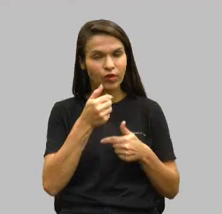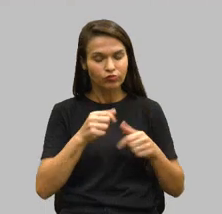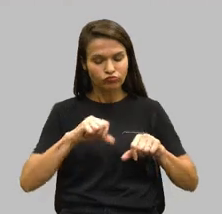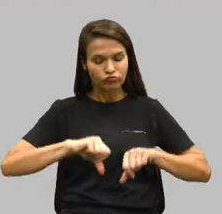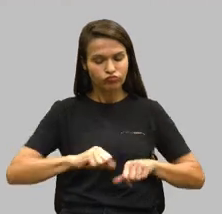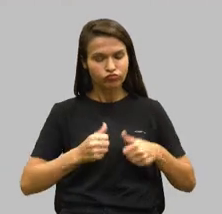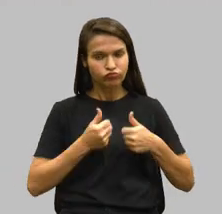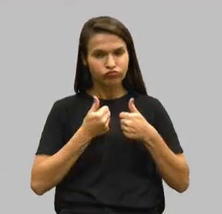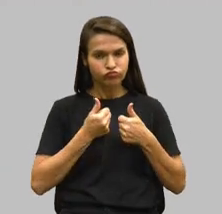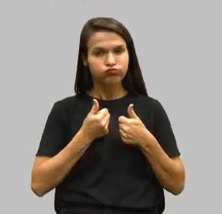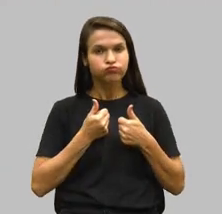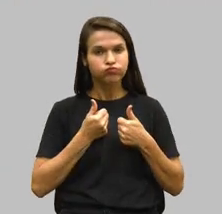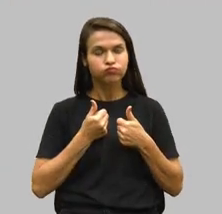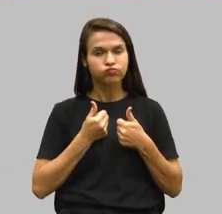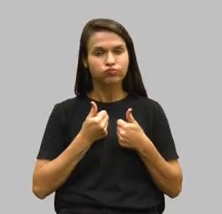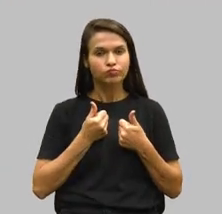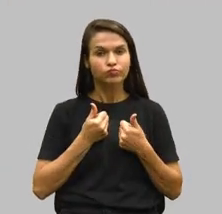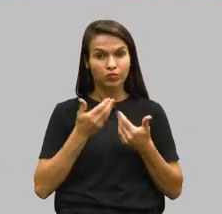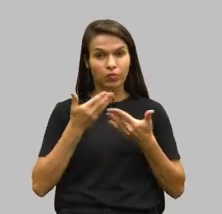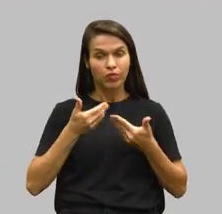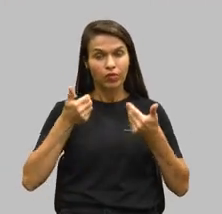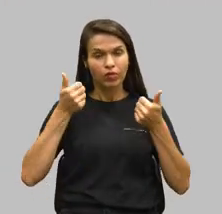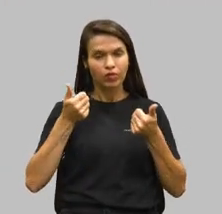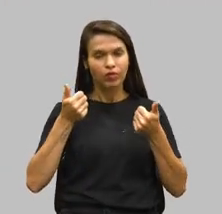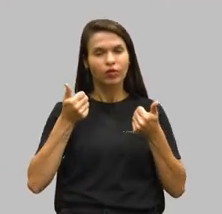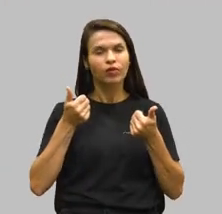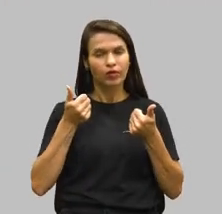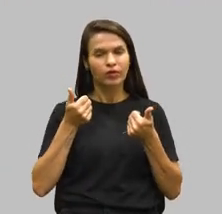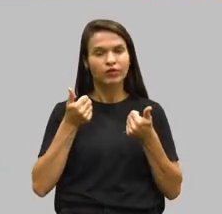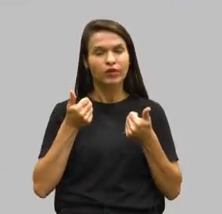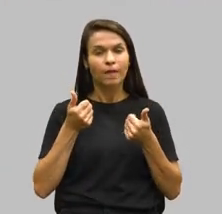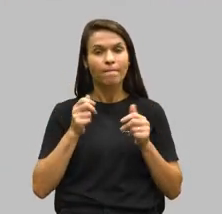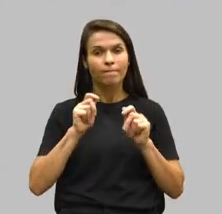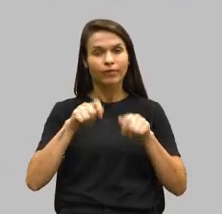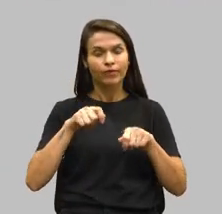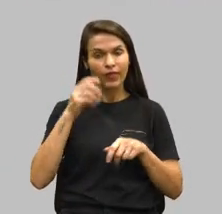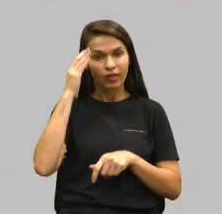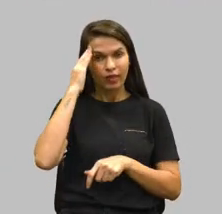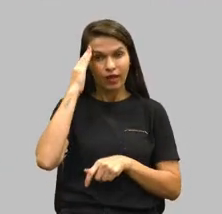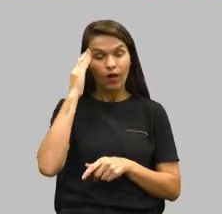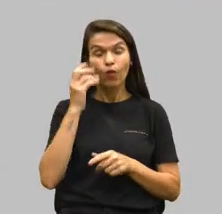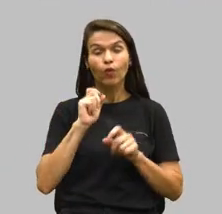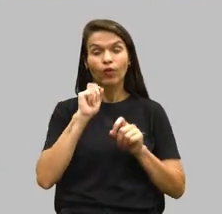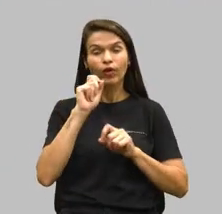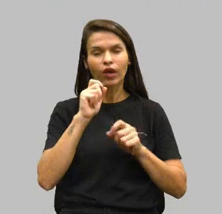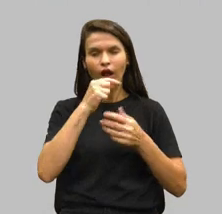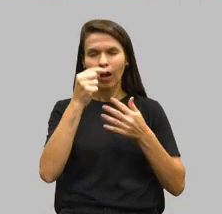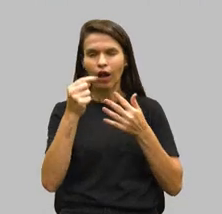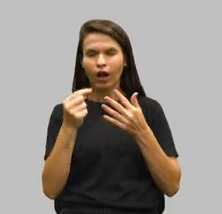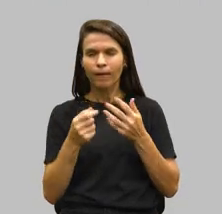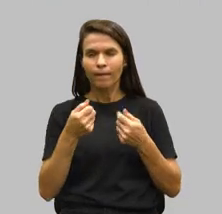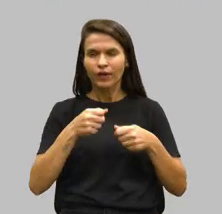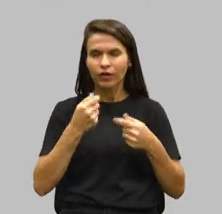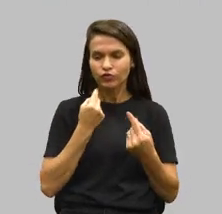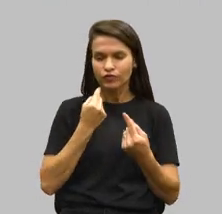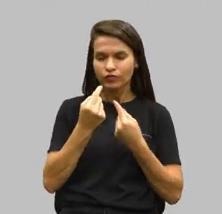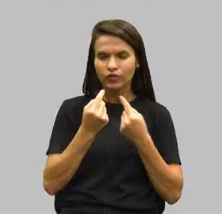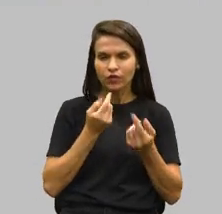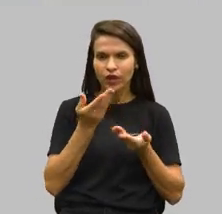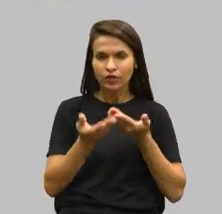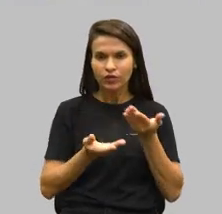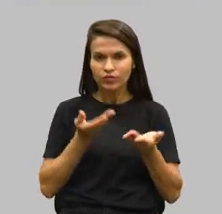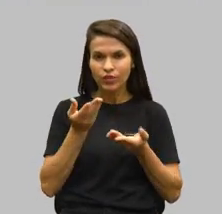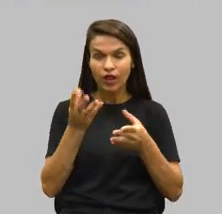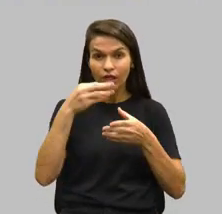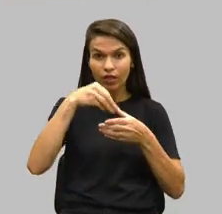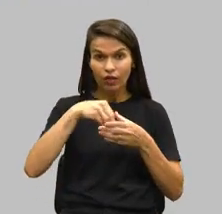pertencimento dessas mulheres e também para que pudéssemos entender as necessidades dessa mulher através de conversas e atendimento com elas dentro